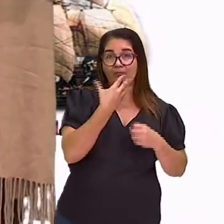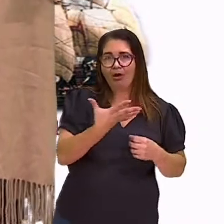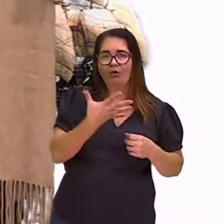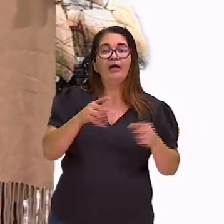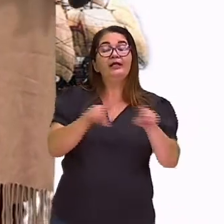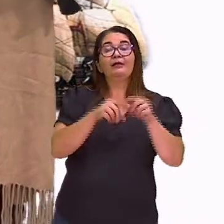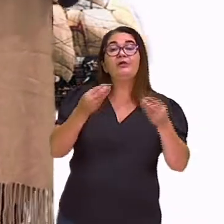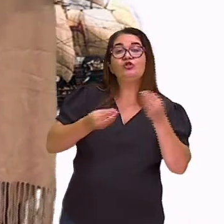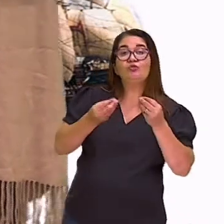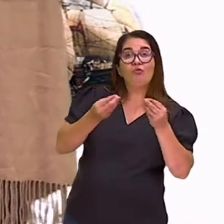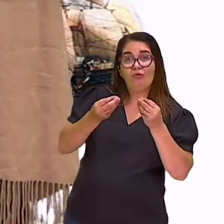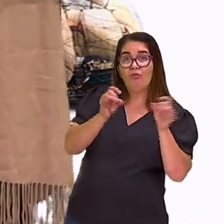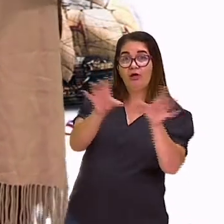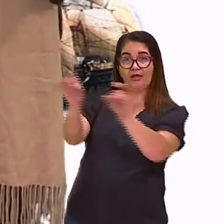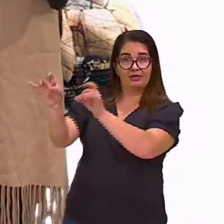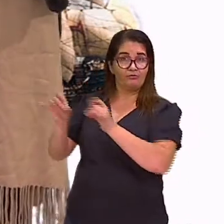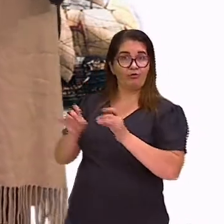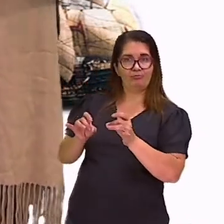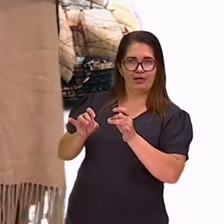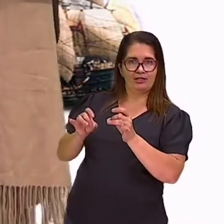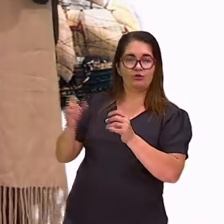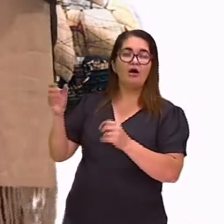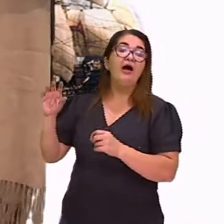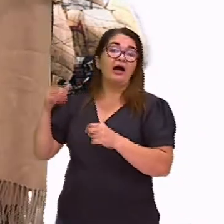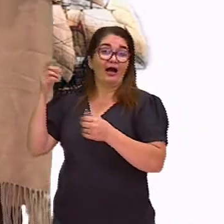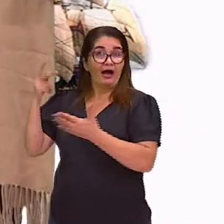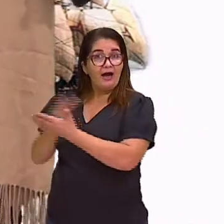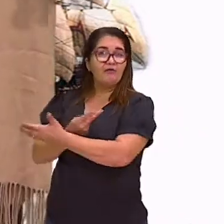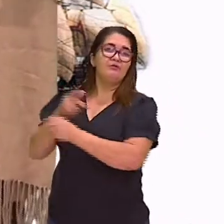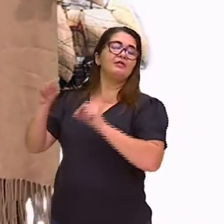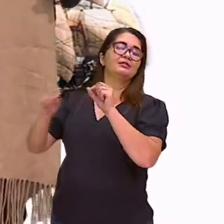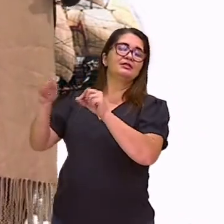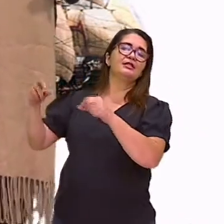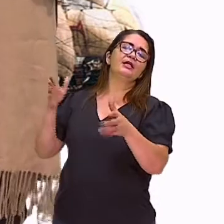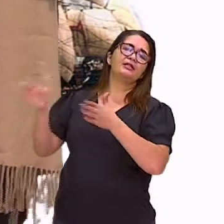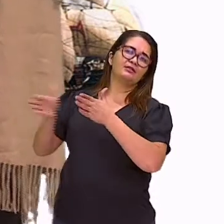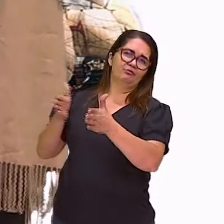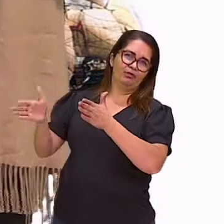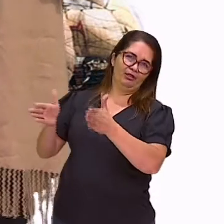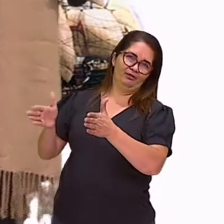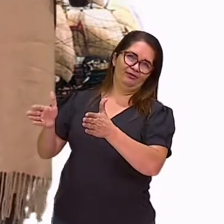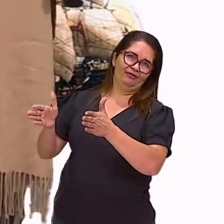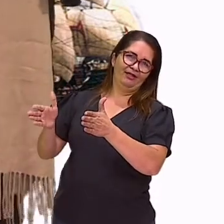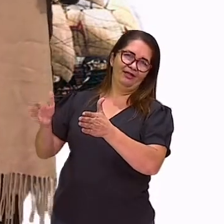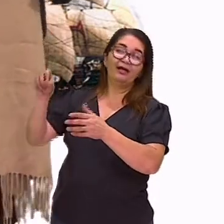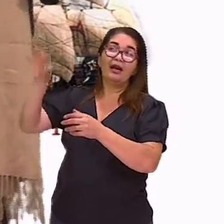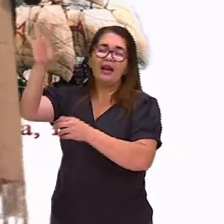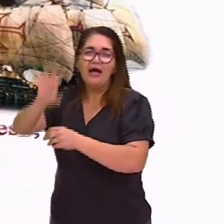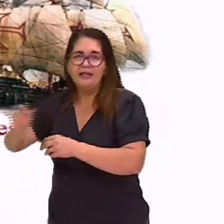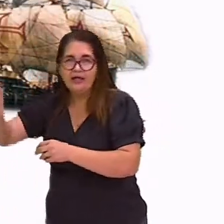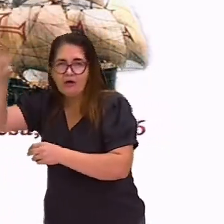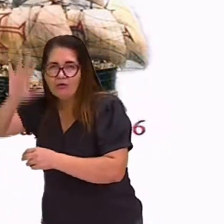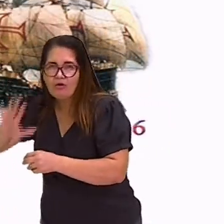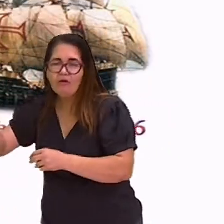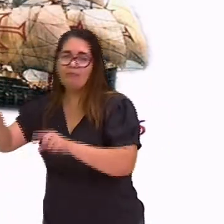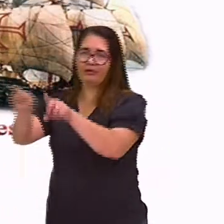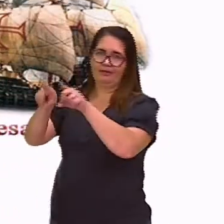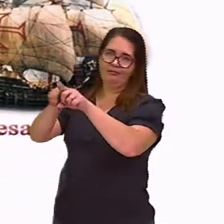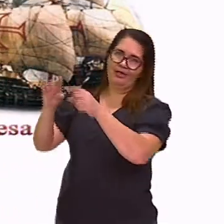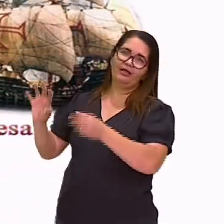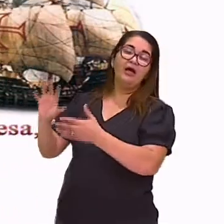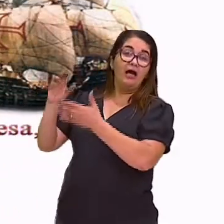participavam do refino e da comercialização do açúcar lá na Europa. A